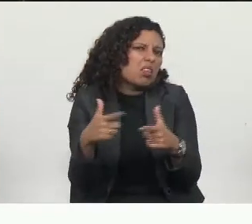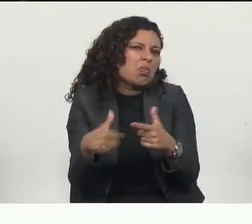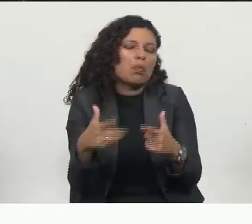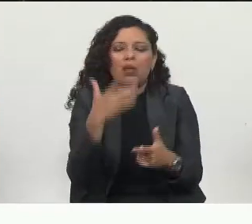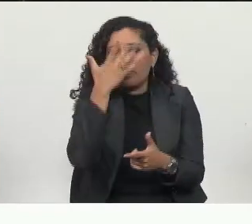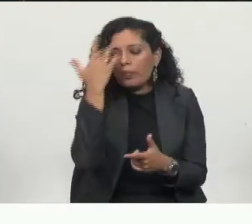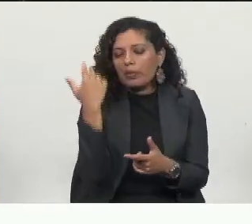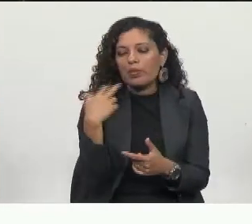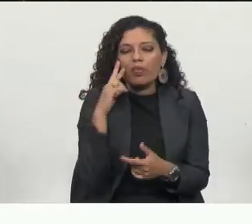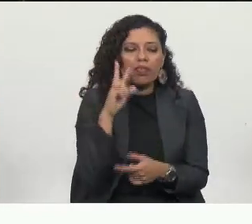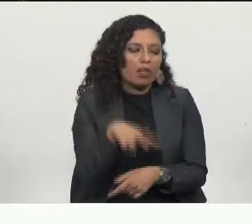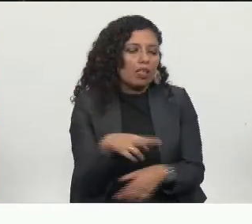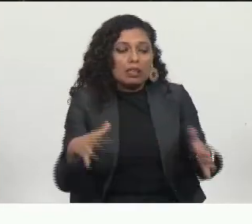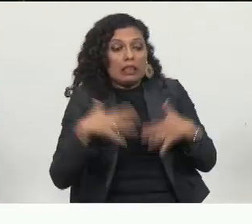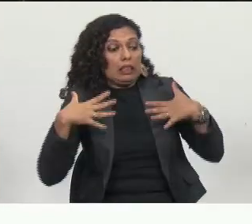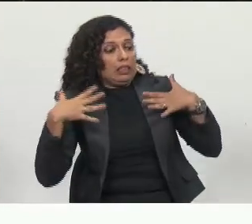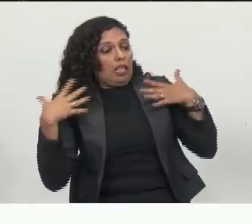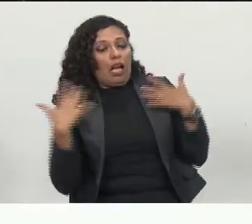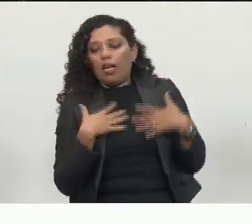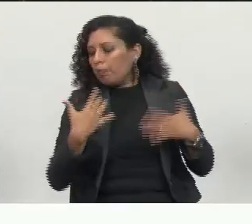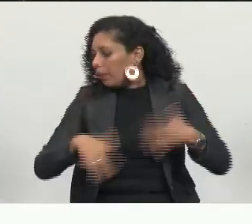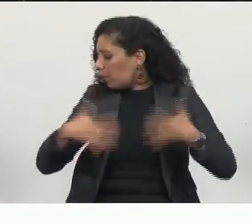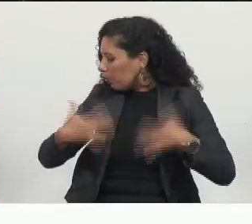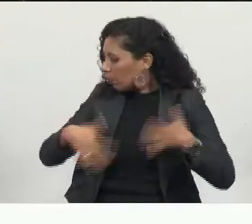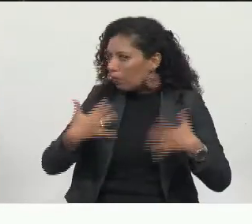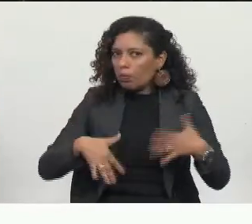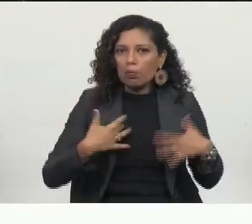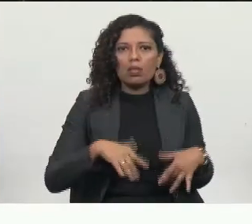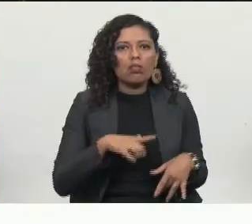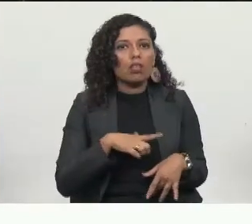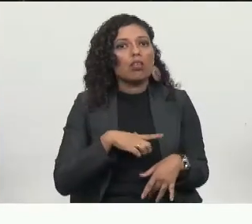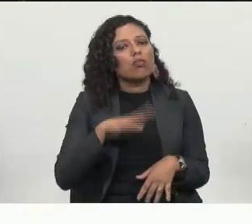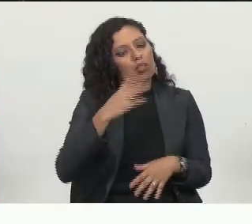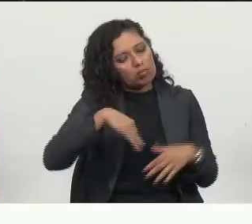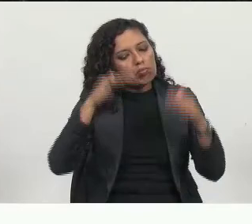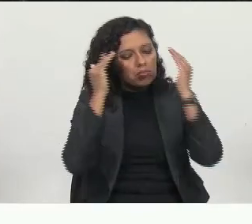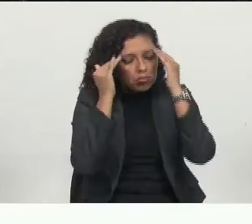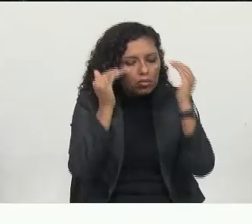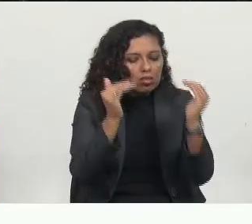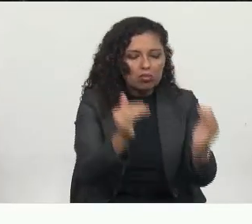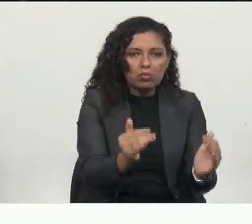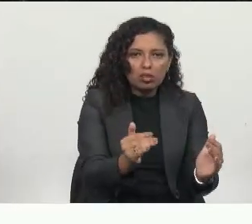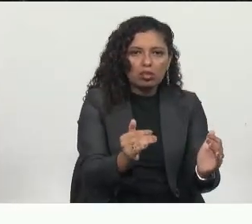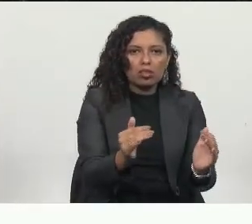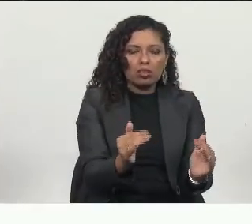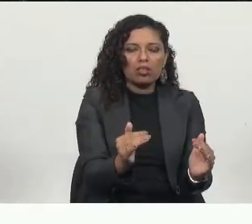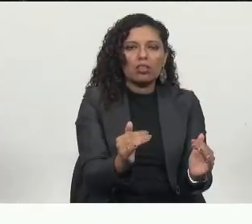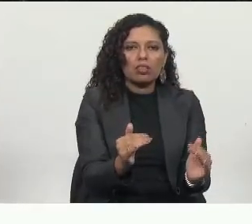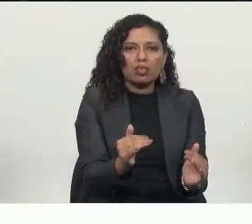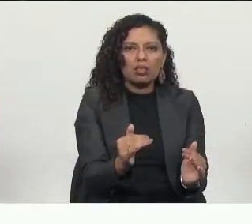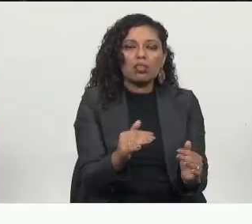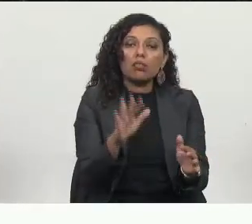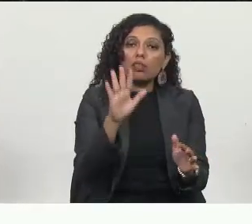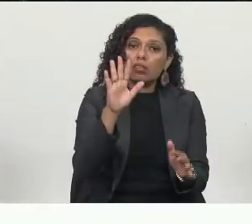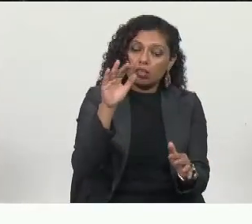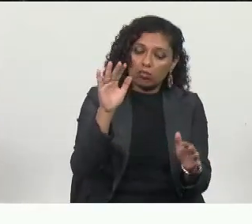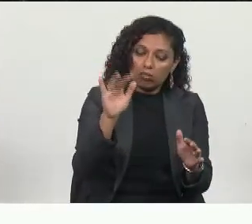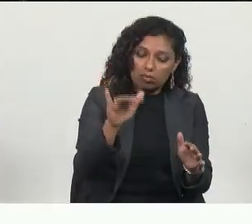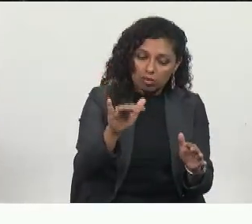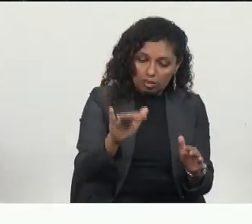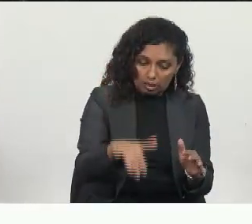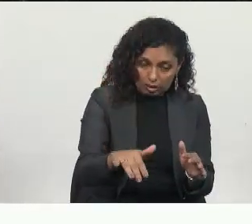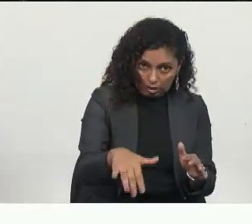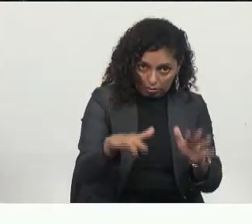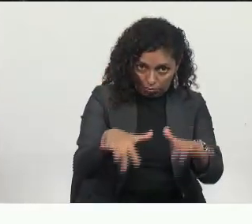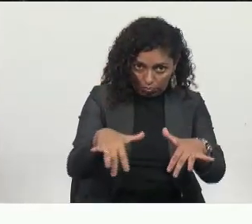que se senta... Tem gente que olha a arma e se sente intimidada. A gente tem que respeitar isso, entendeu? Então, no plenário, desde que nós